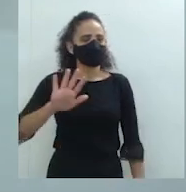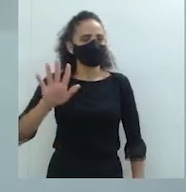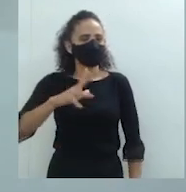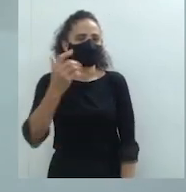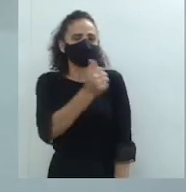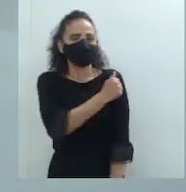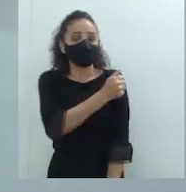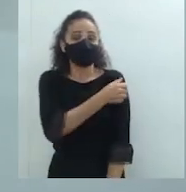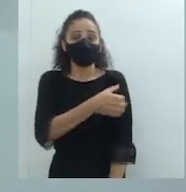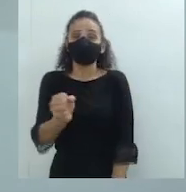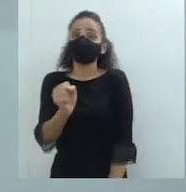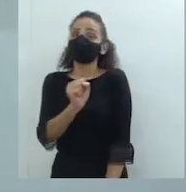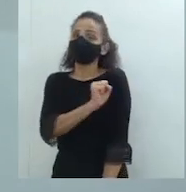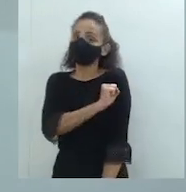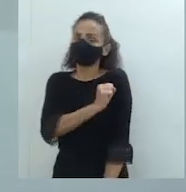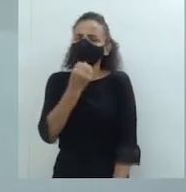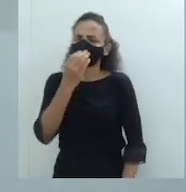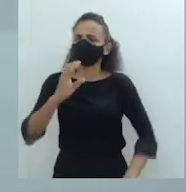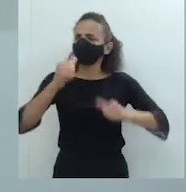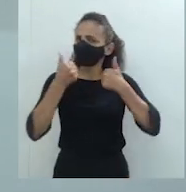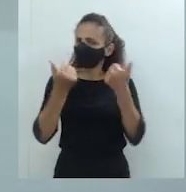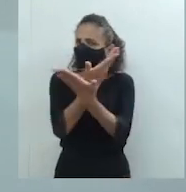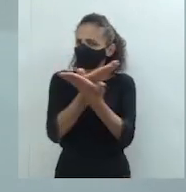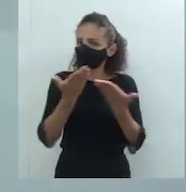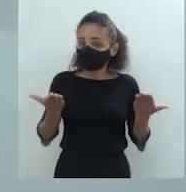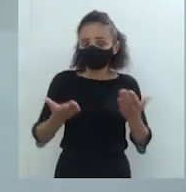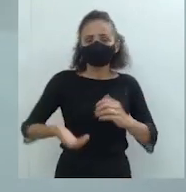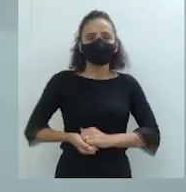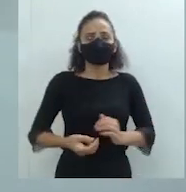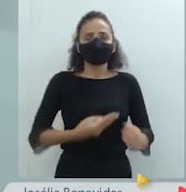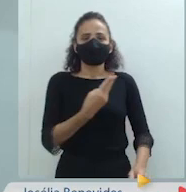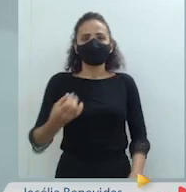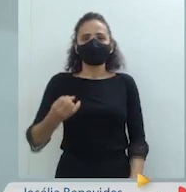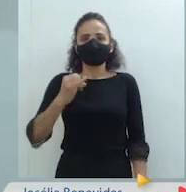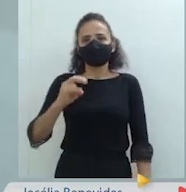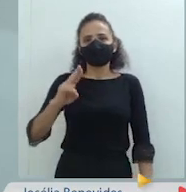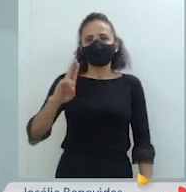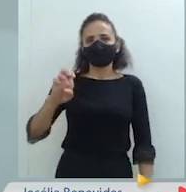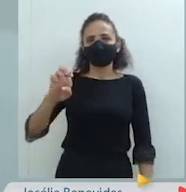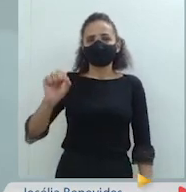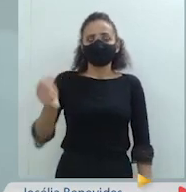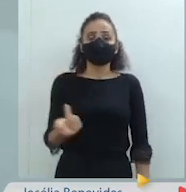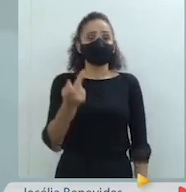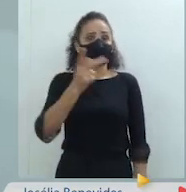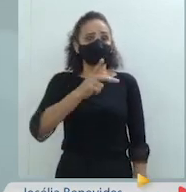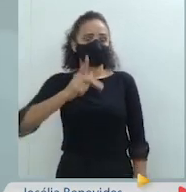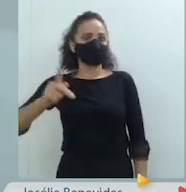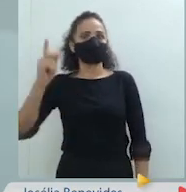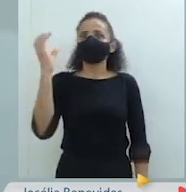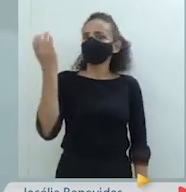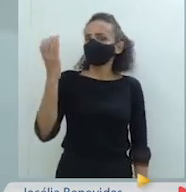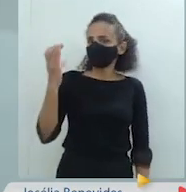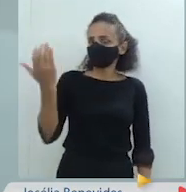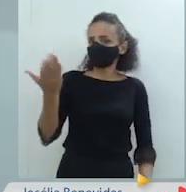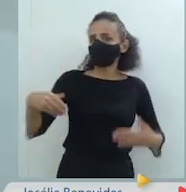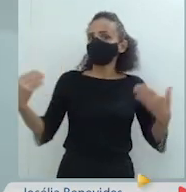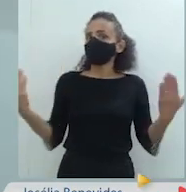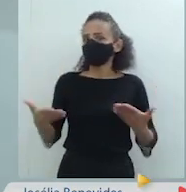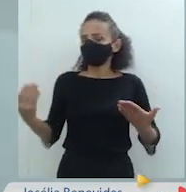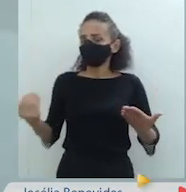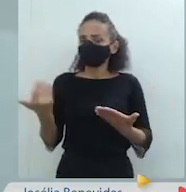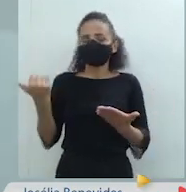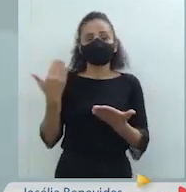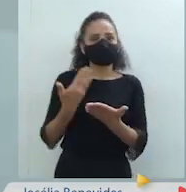Olá, galerinha do oitavo ano, tudo bem com vocês? Meu nome é Ibis Fernando, eu sou professor de Ciências e hoje nós